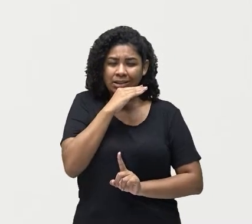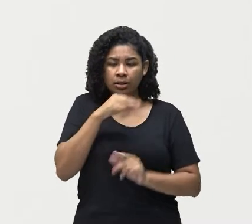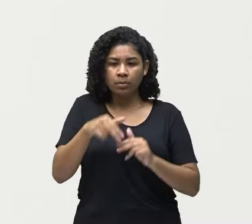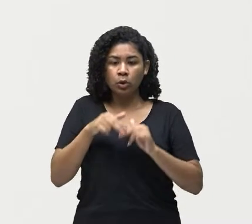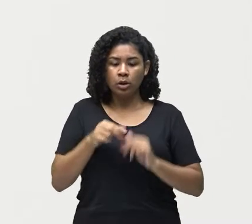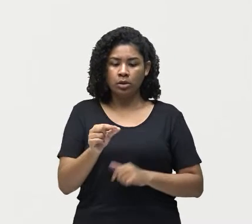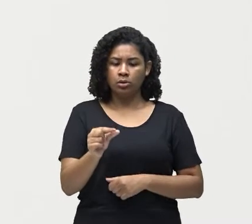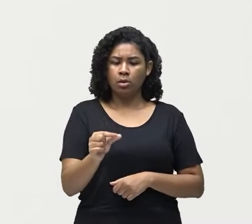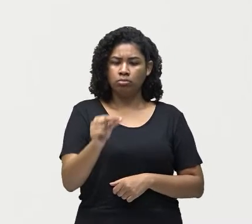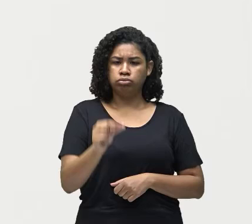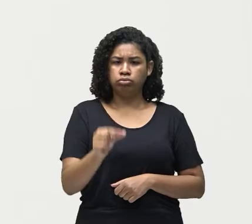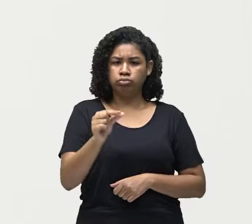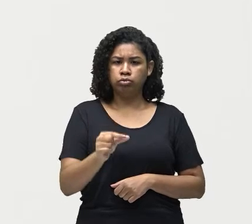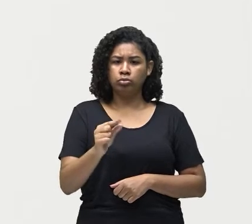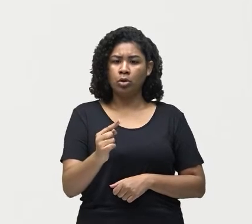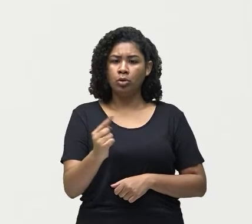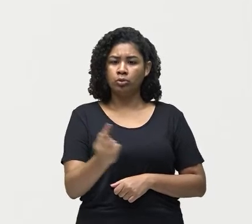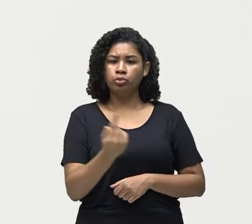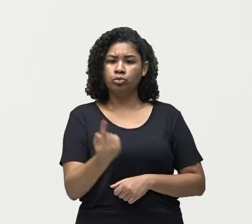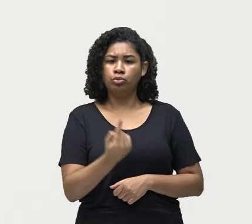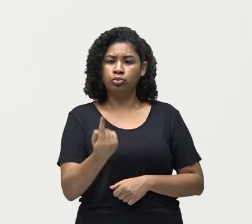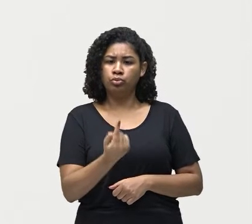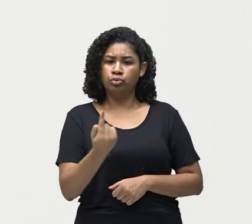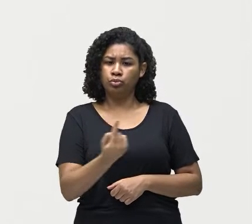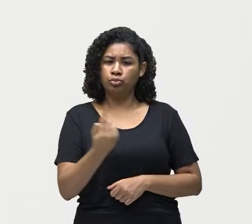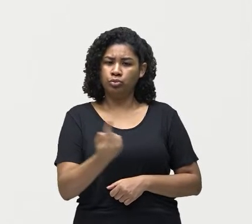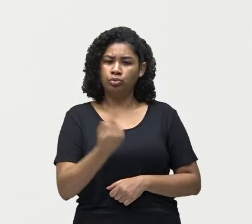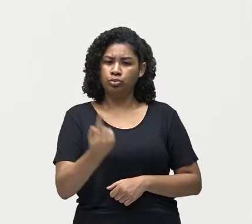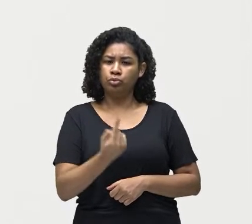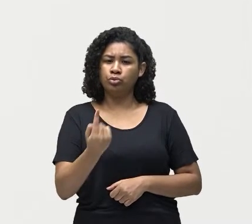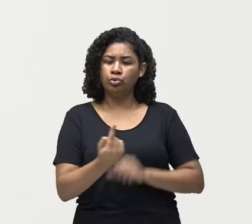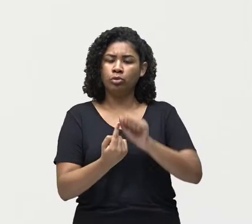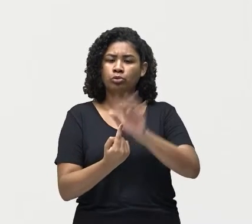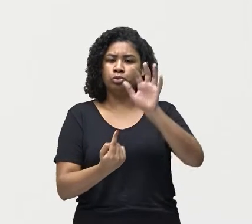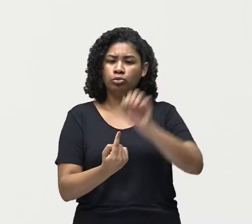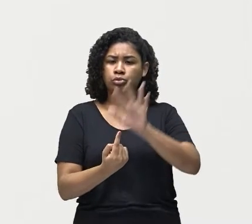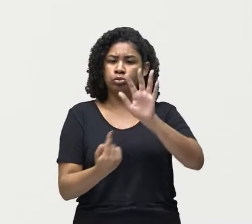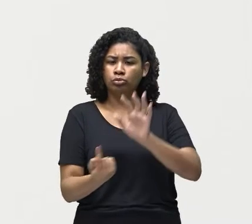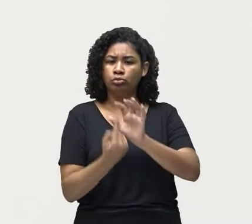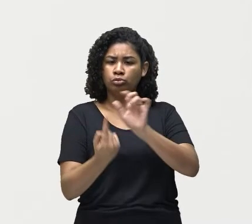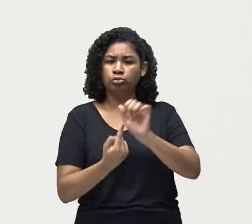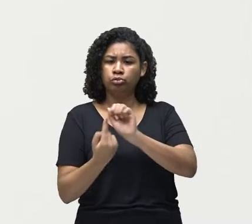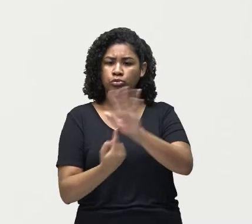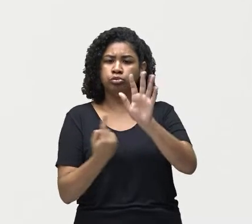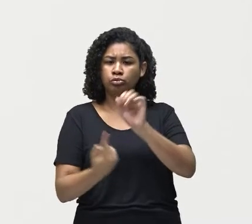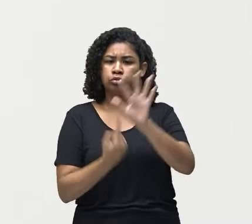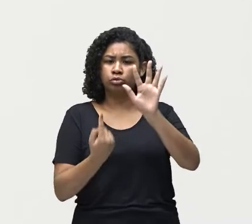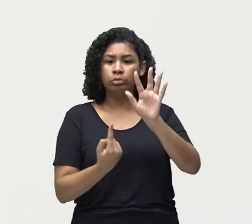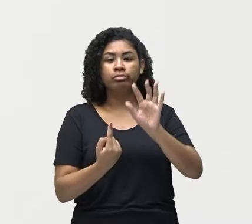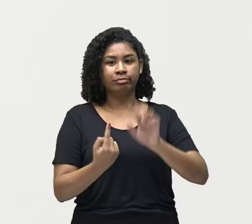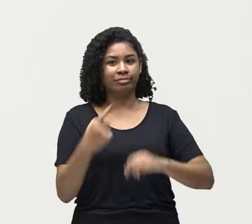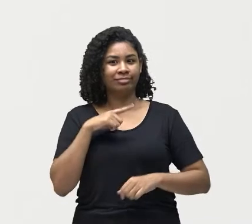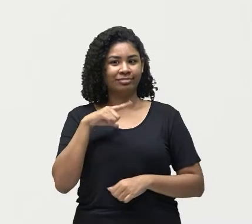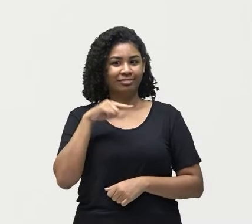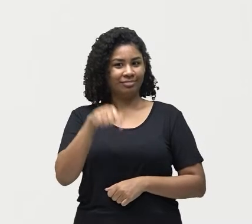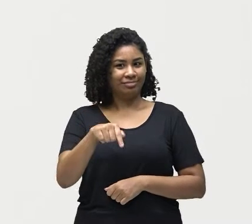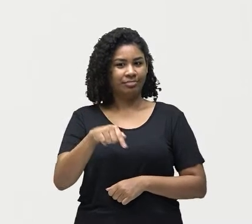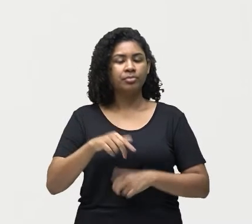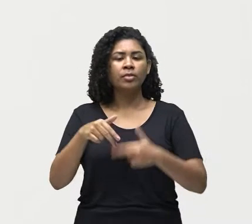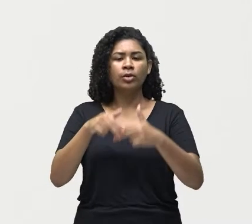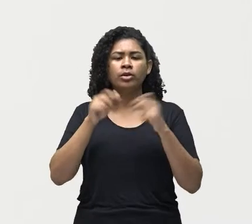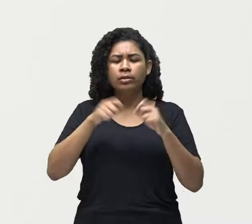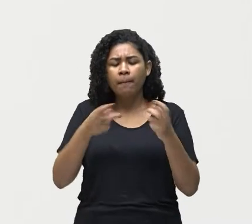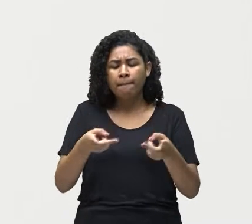se movimentando, né? Geralmente ela fica girando assim. E aí, nesse processo que ela gira, eu observo também uma